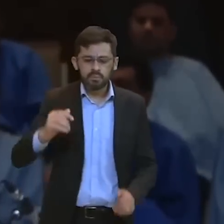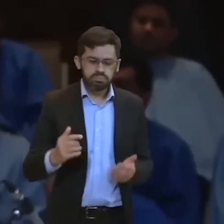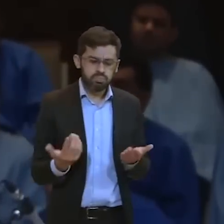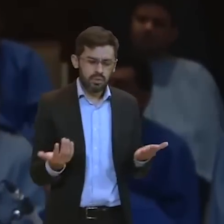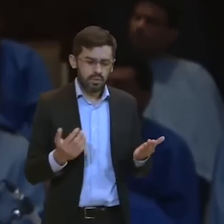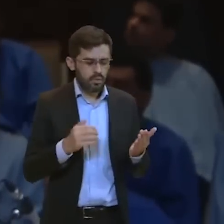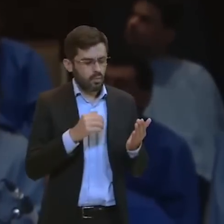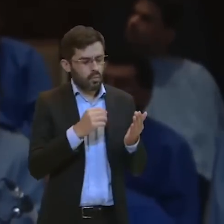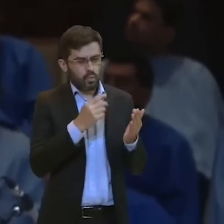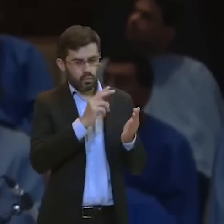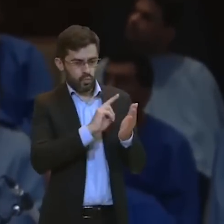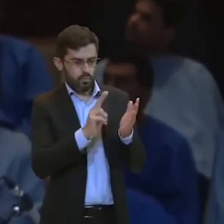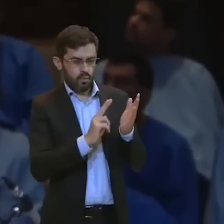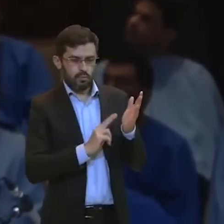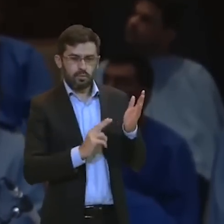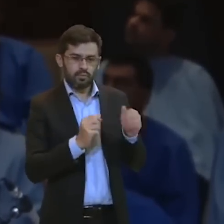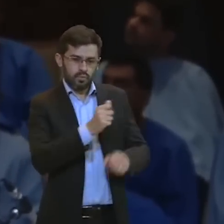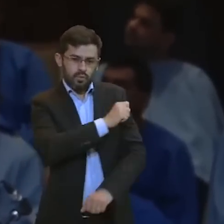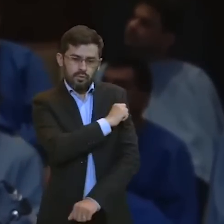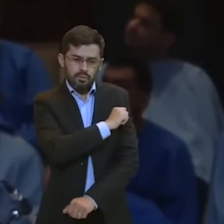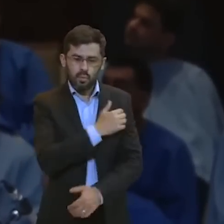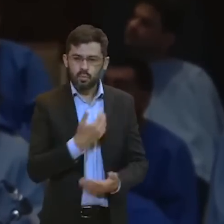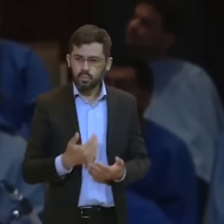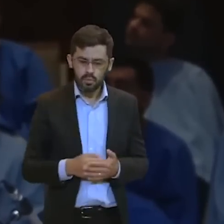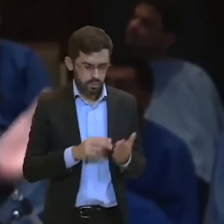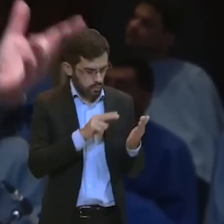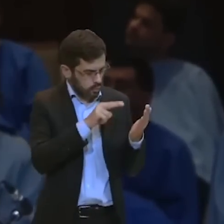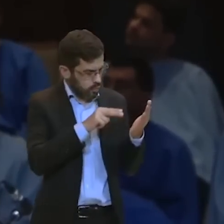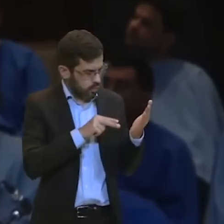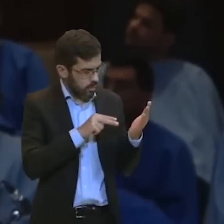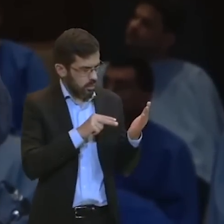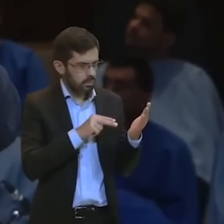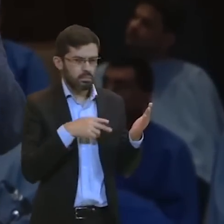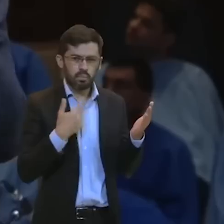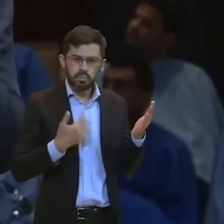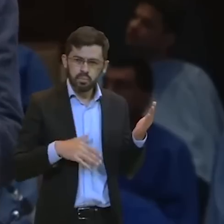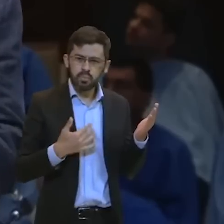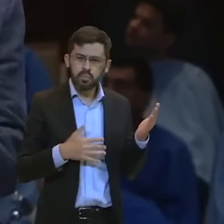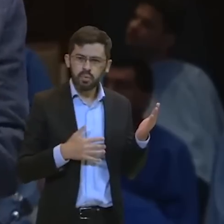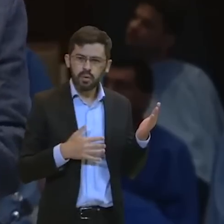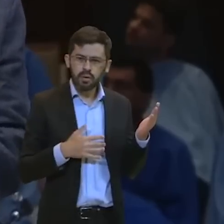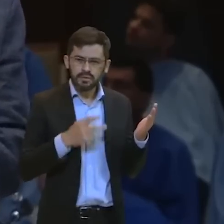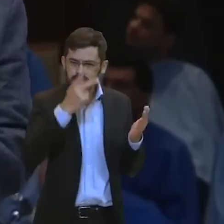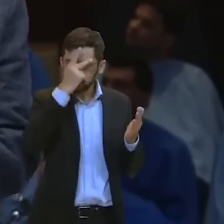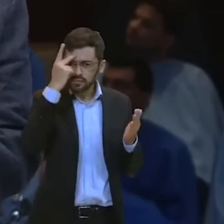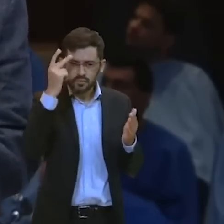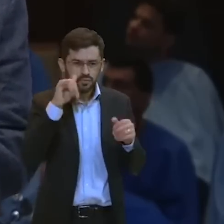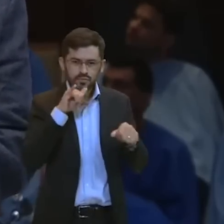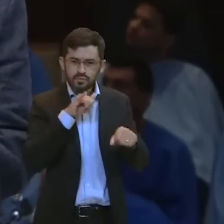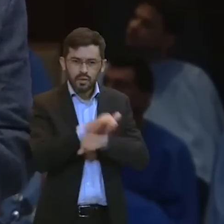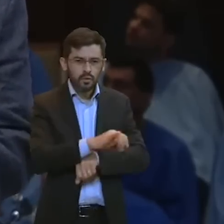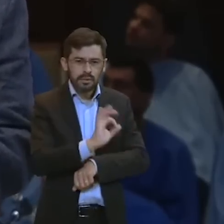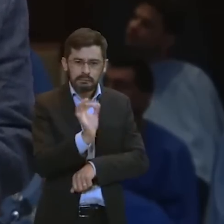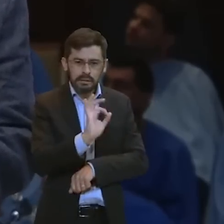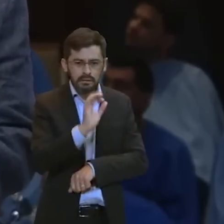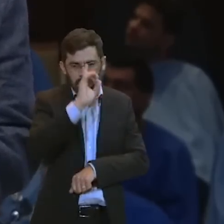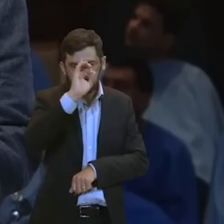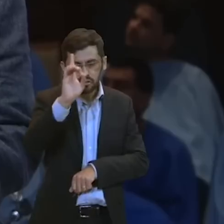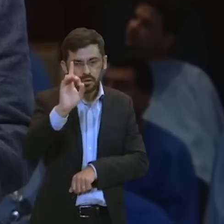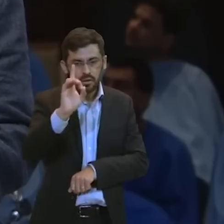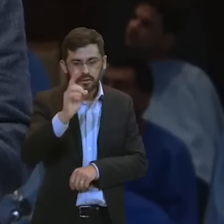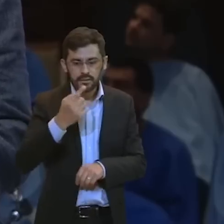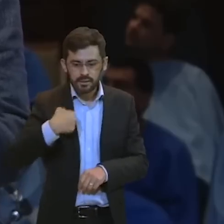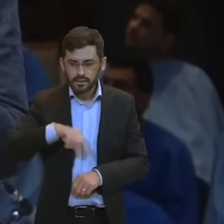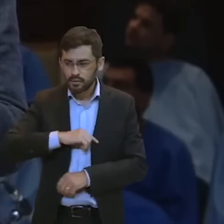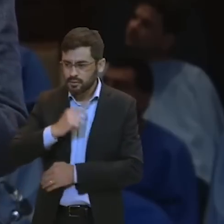disse assim: que incrível, que incrível, ninguém faltou em nenhuma aula. E a